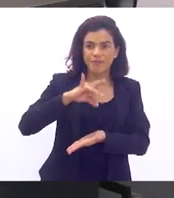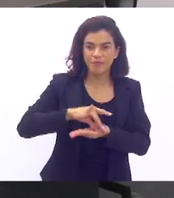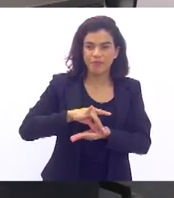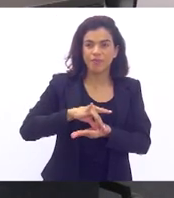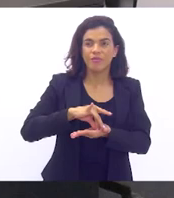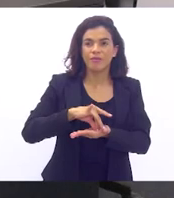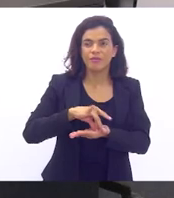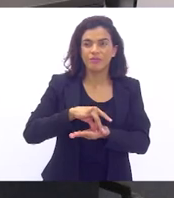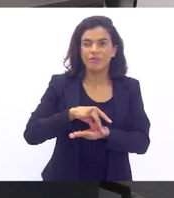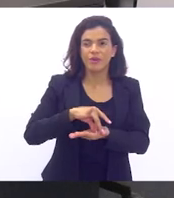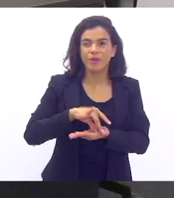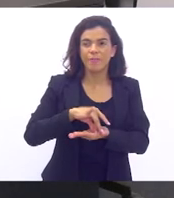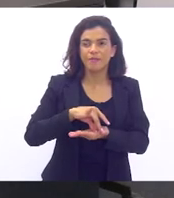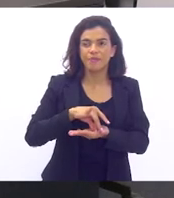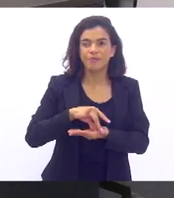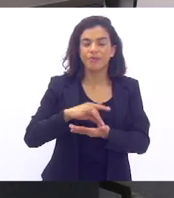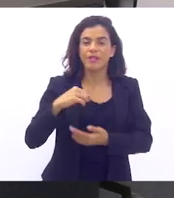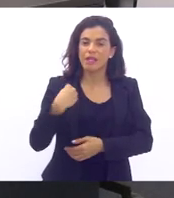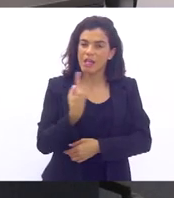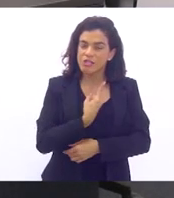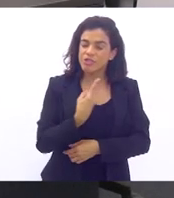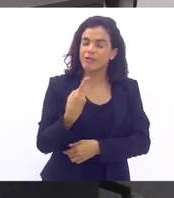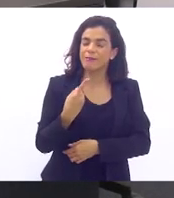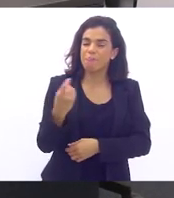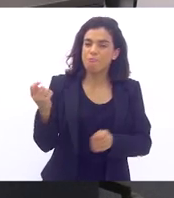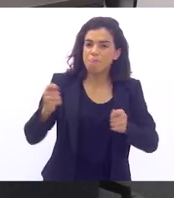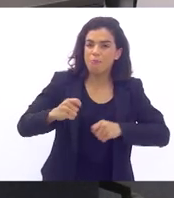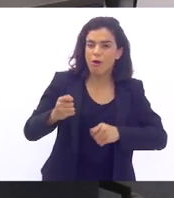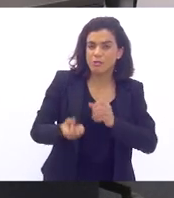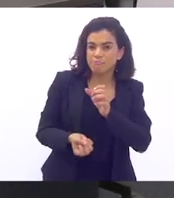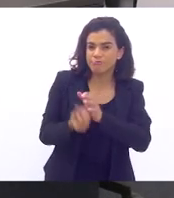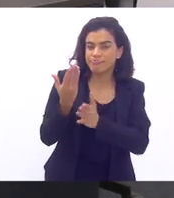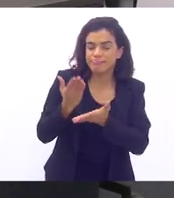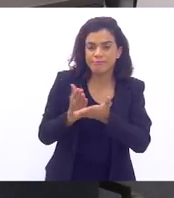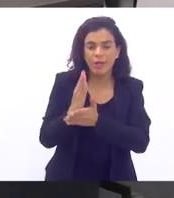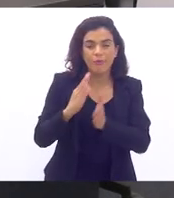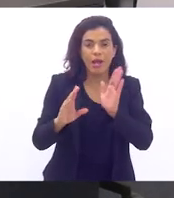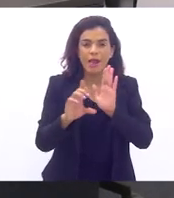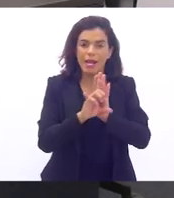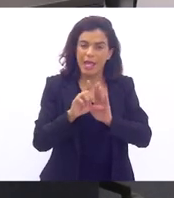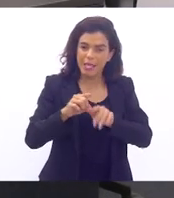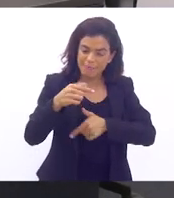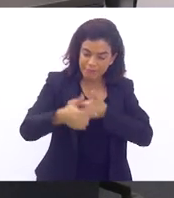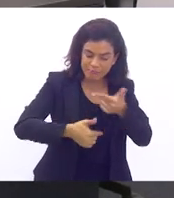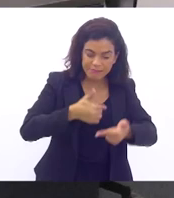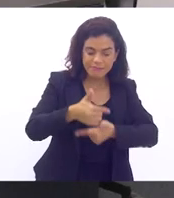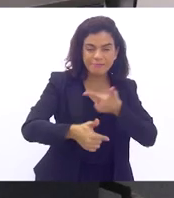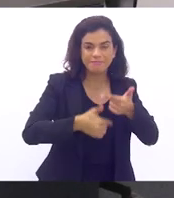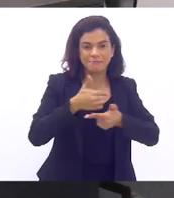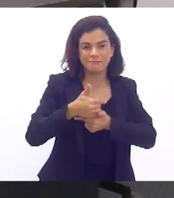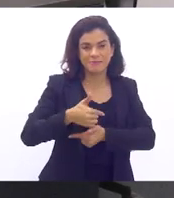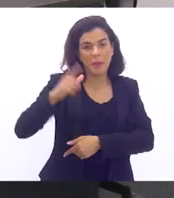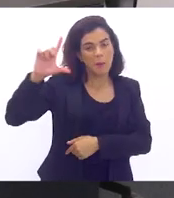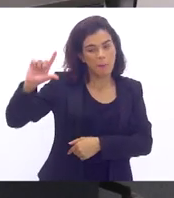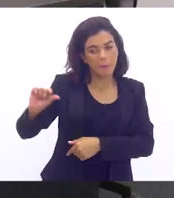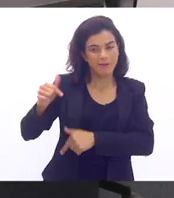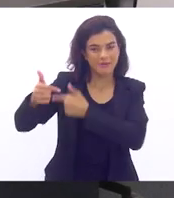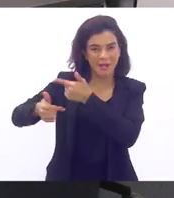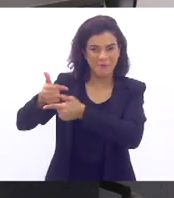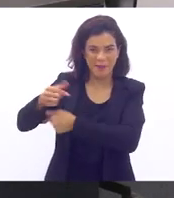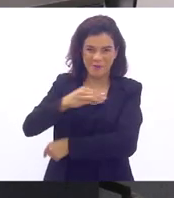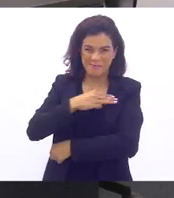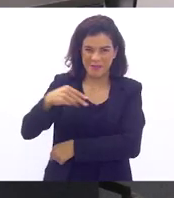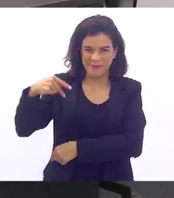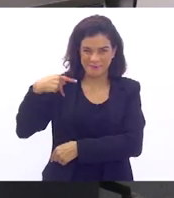aprimoramento necessário e que a gente tem uma lei que possa ser aplicado de fato que é o que a gente busca aqui hoje dando menos trabalho para o ministério público